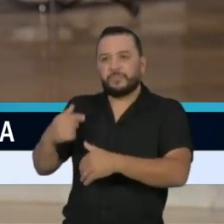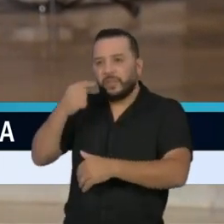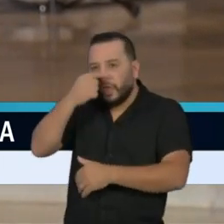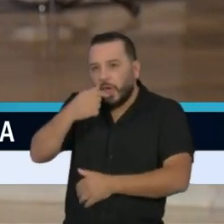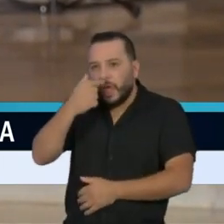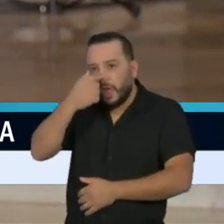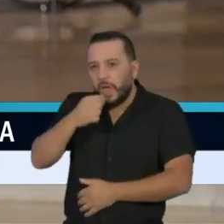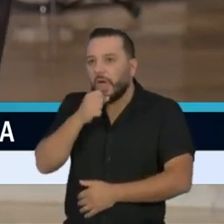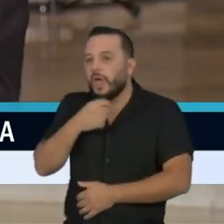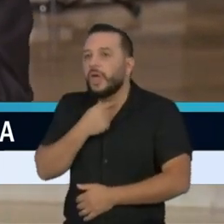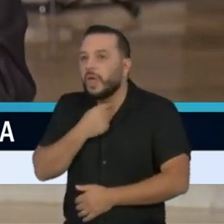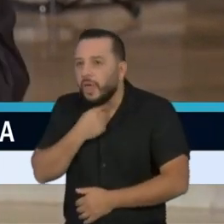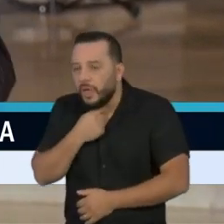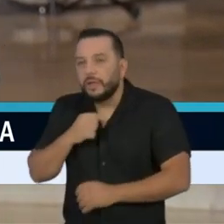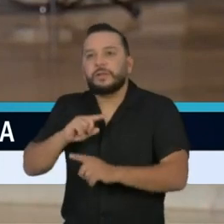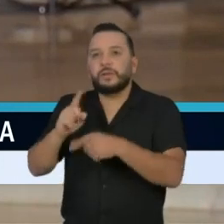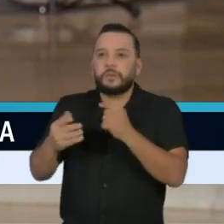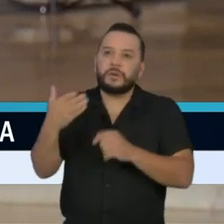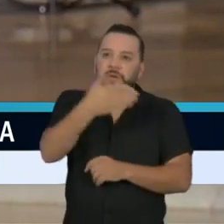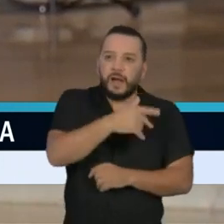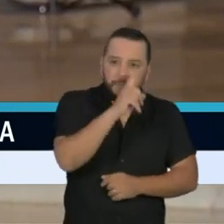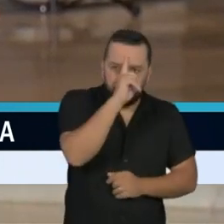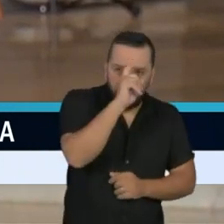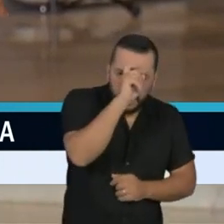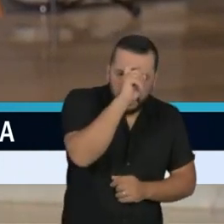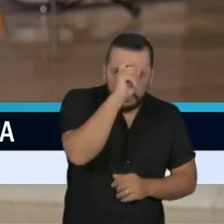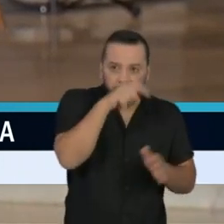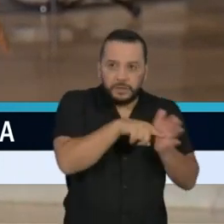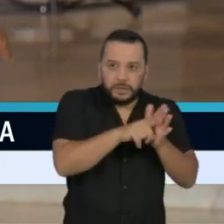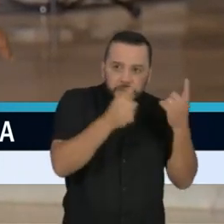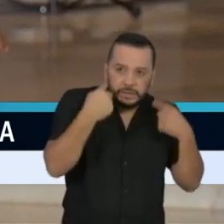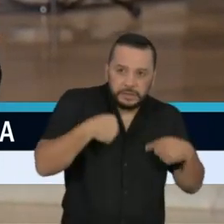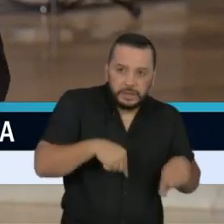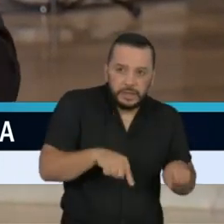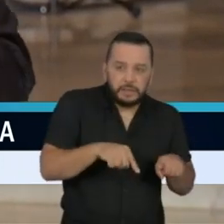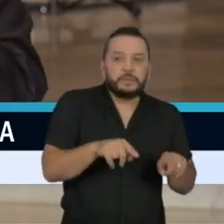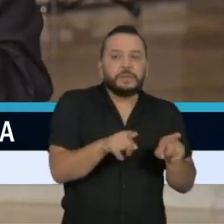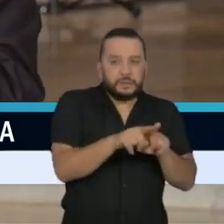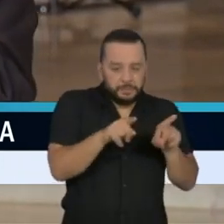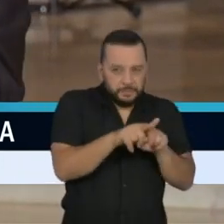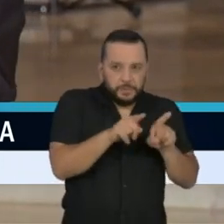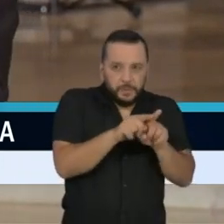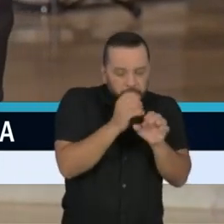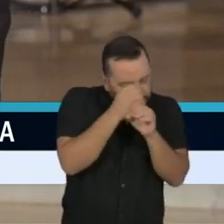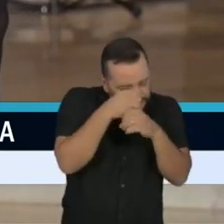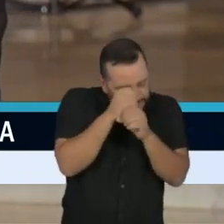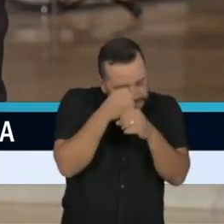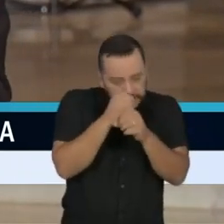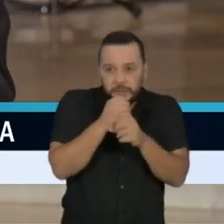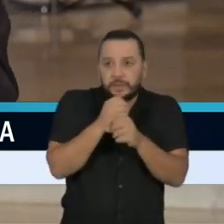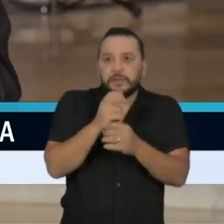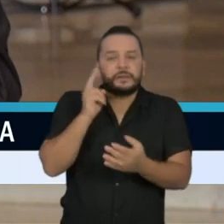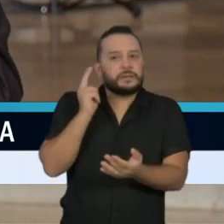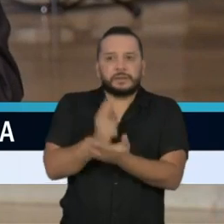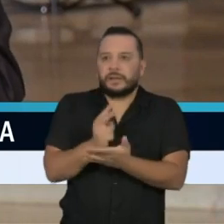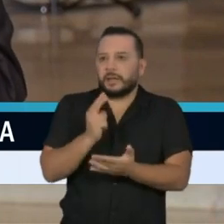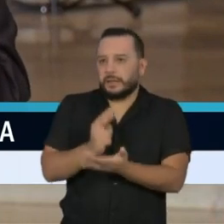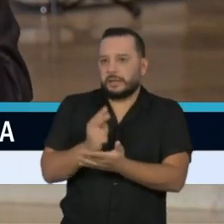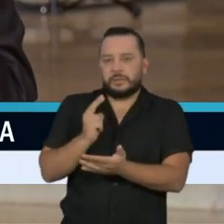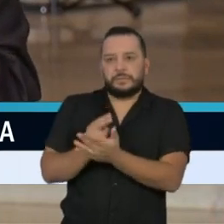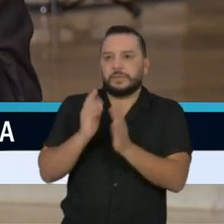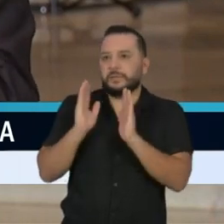leva um tempo para colher o exame leva um tempo para ser remetido ao laboratório. Então, nós estamos sempre olhando no